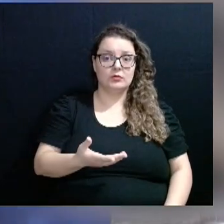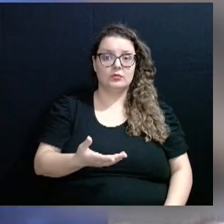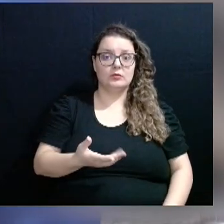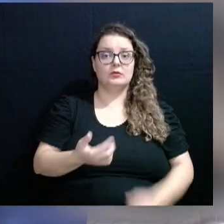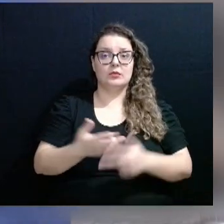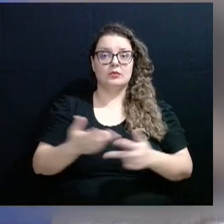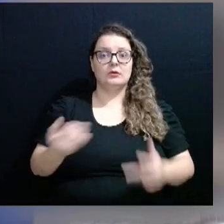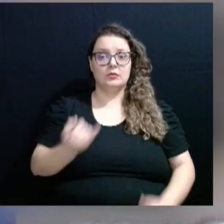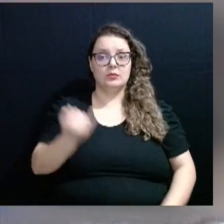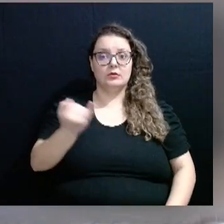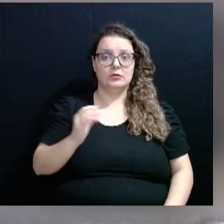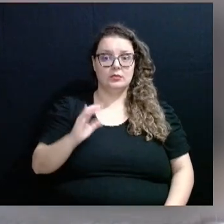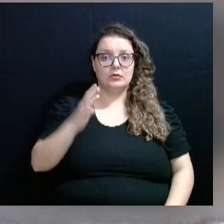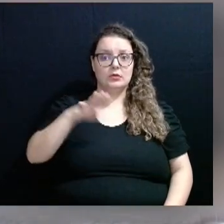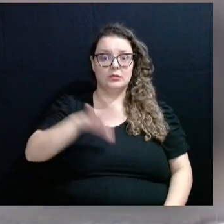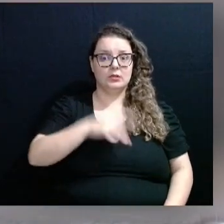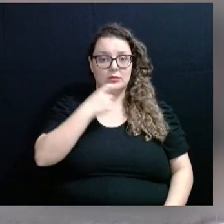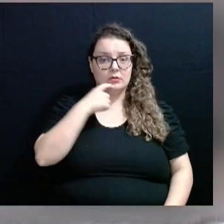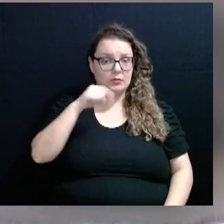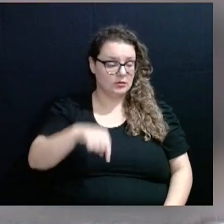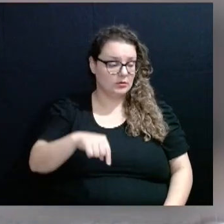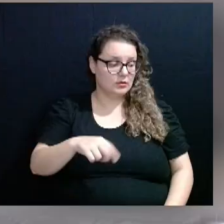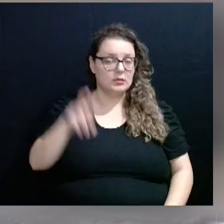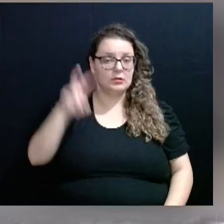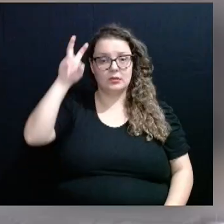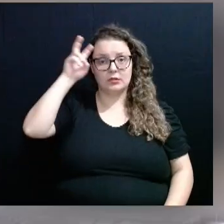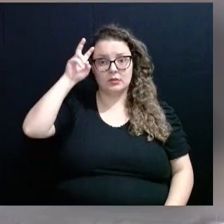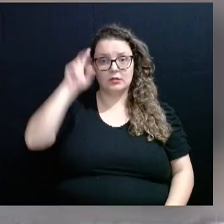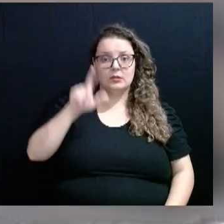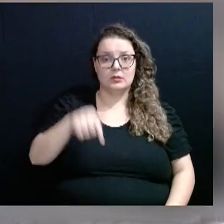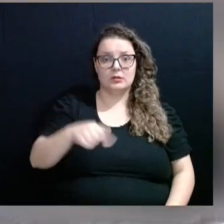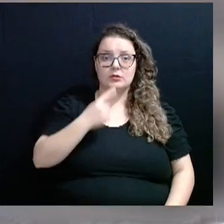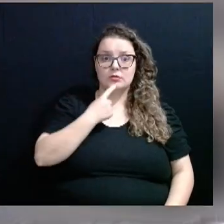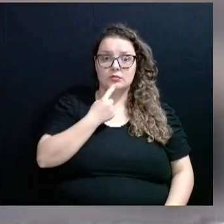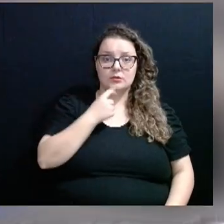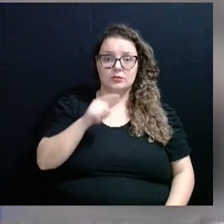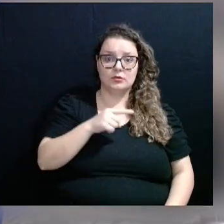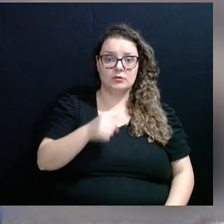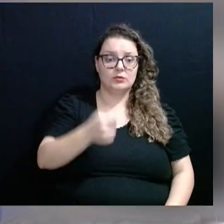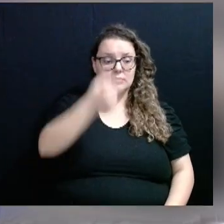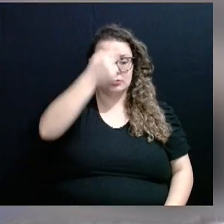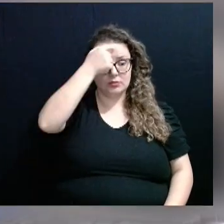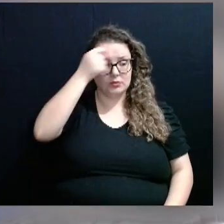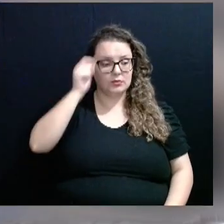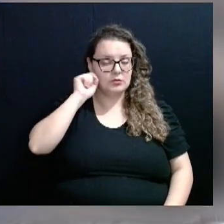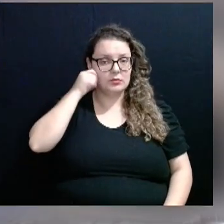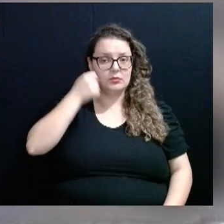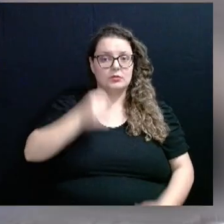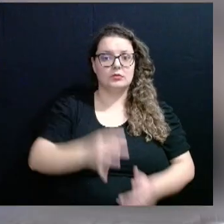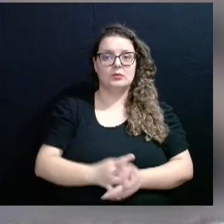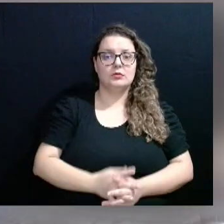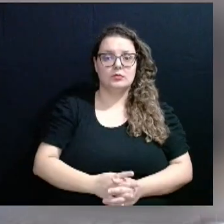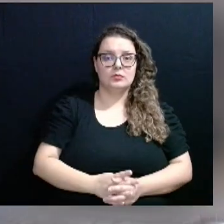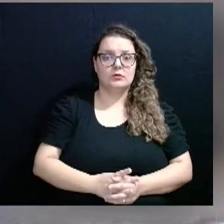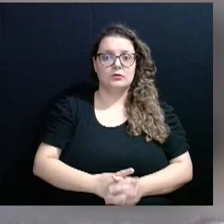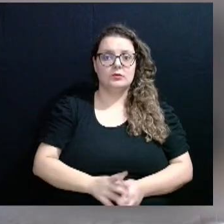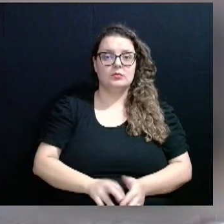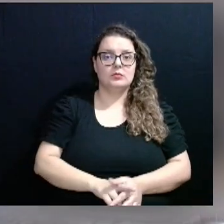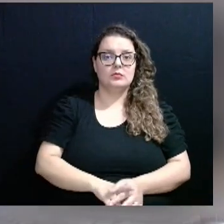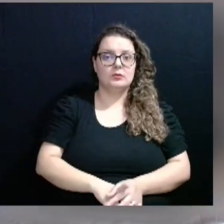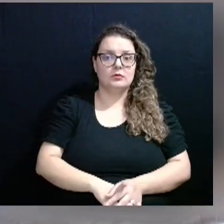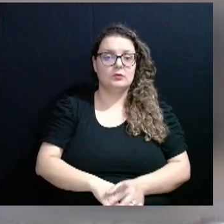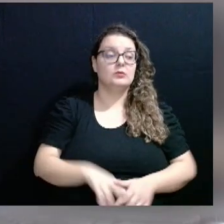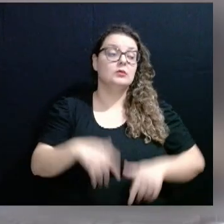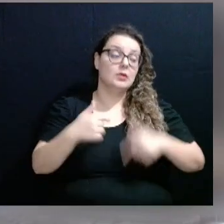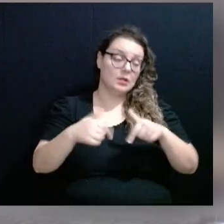aconteceu aqui em Campinas, na quinta-feira, após o feriado de Consciência Negra, e justamente esse trabalho que eles têm feito